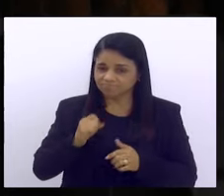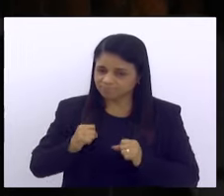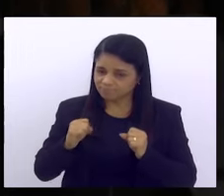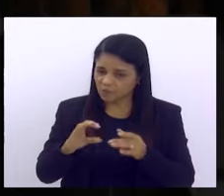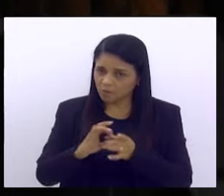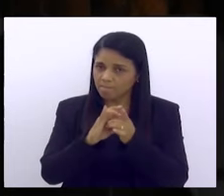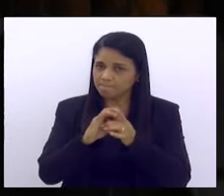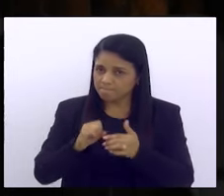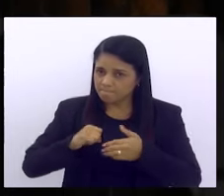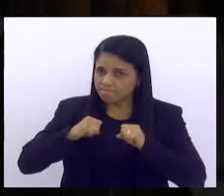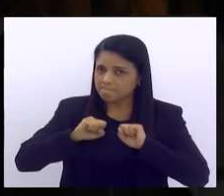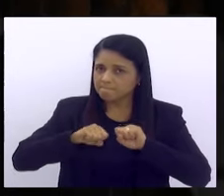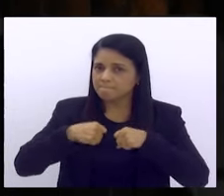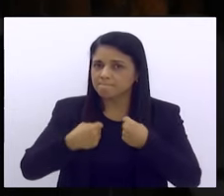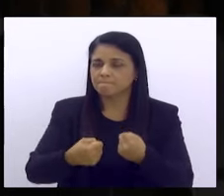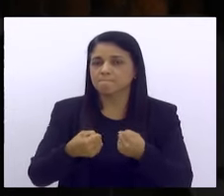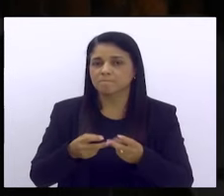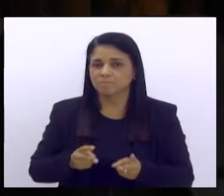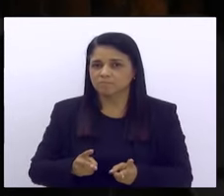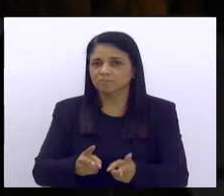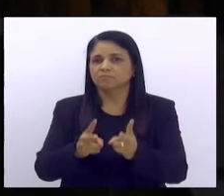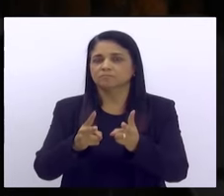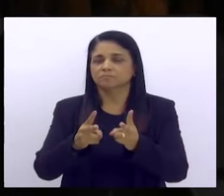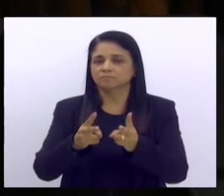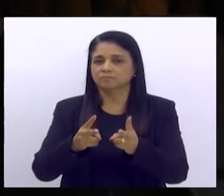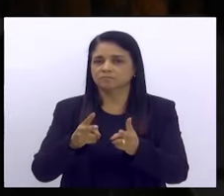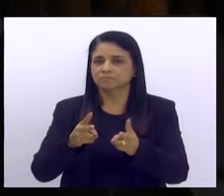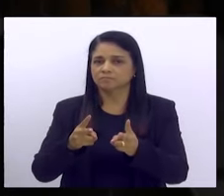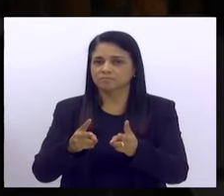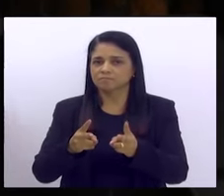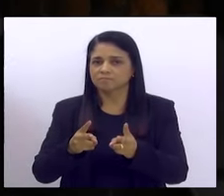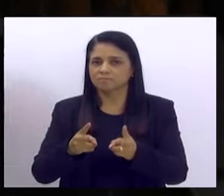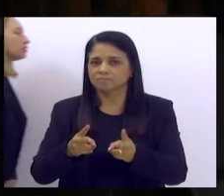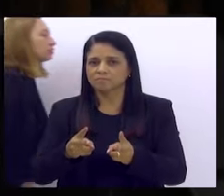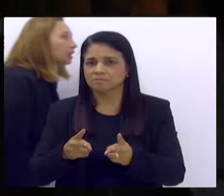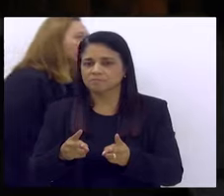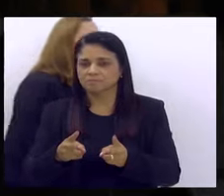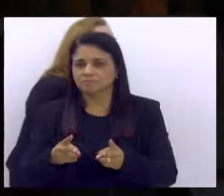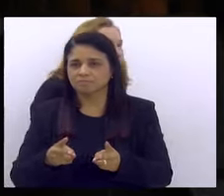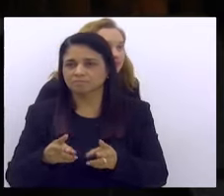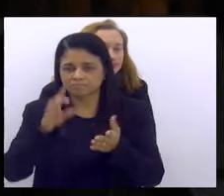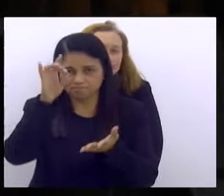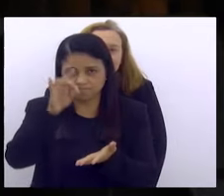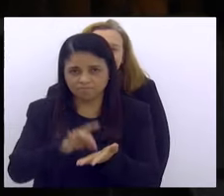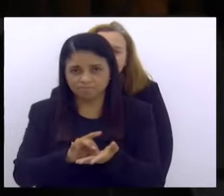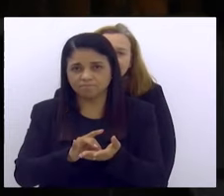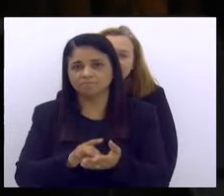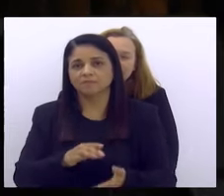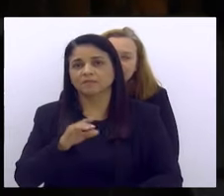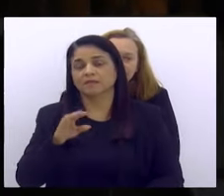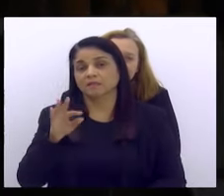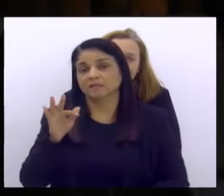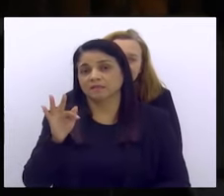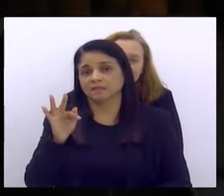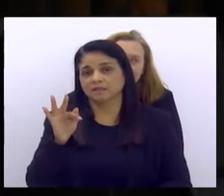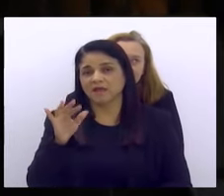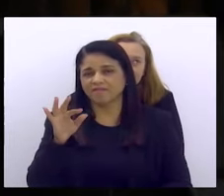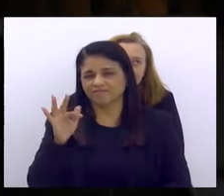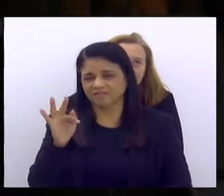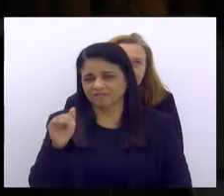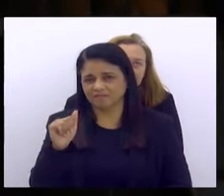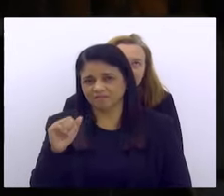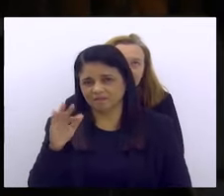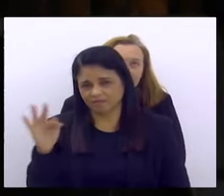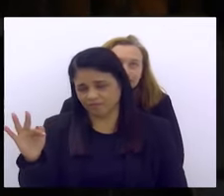senhores e senhoras continuarão sendo abraçados para um pleito legítimo, que é a realização do TAF, a conclusão da